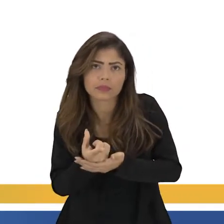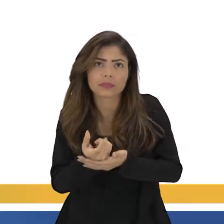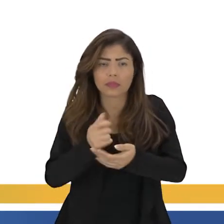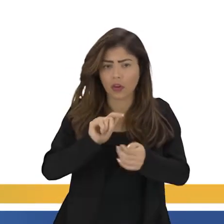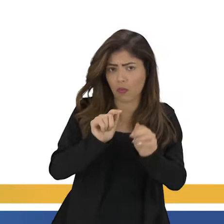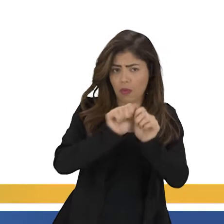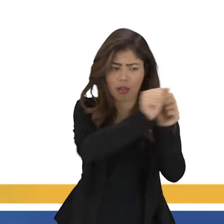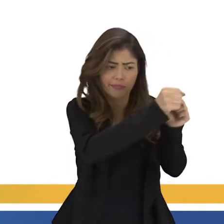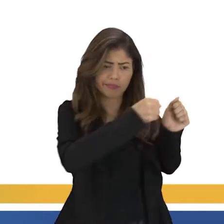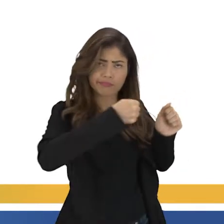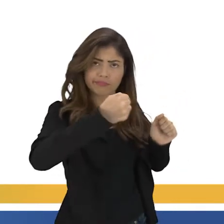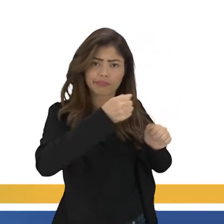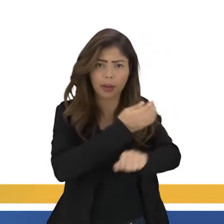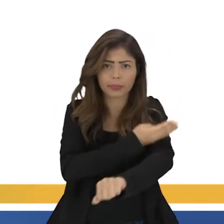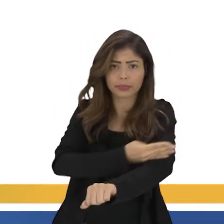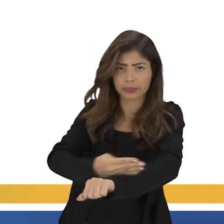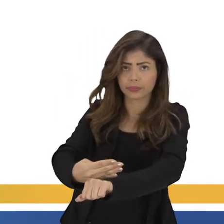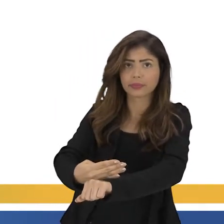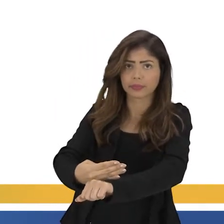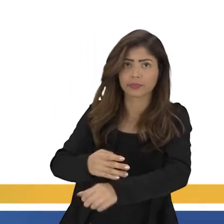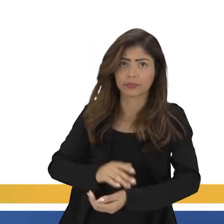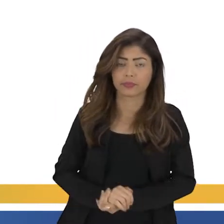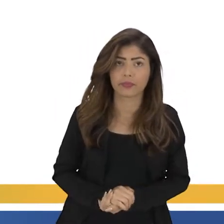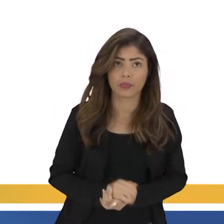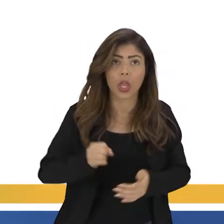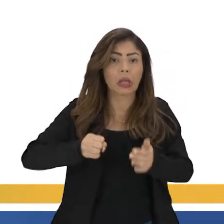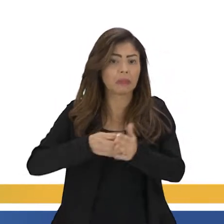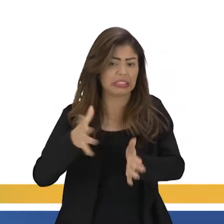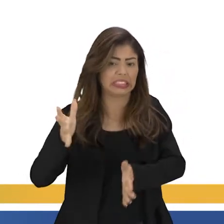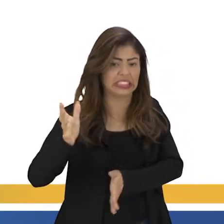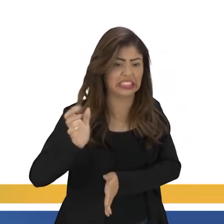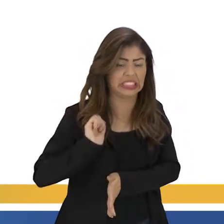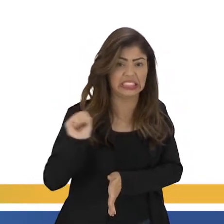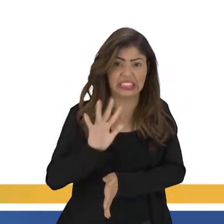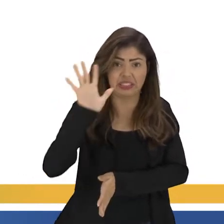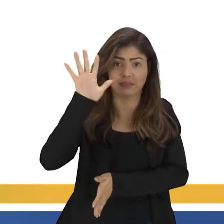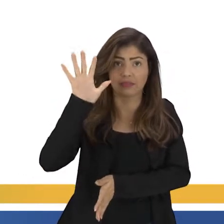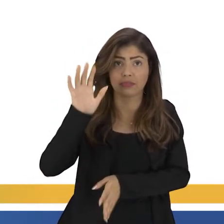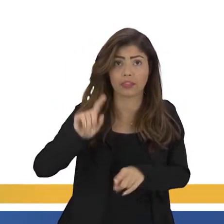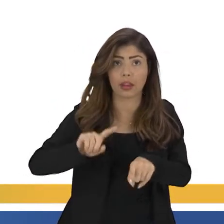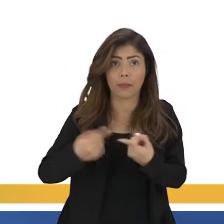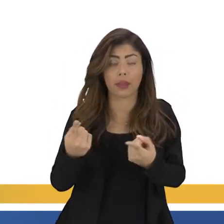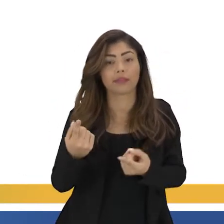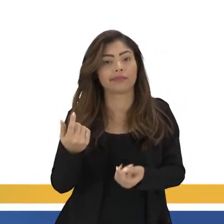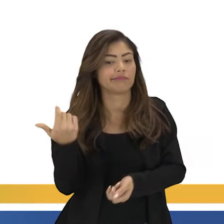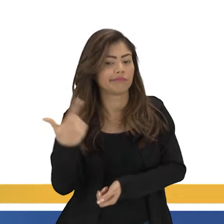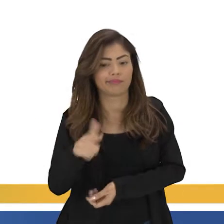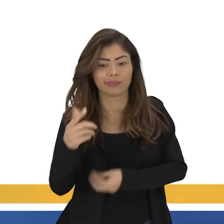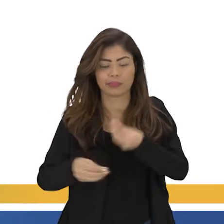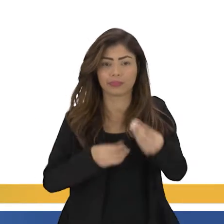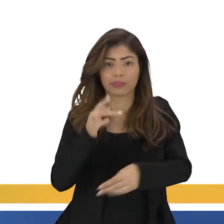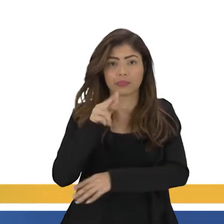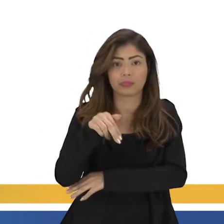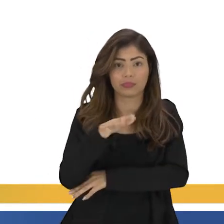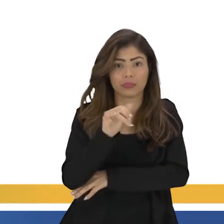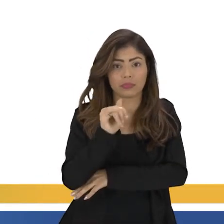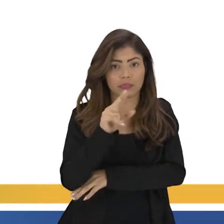Comprei uma geladeira branca e muito cara, porém, ela realmente não funciona.